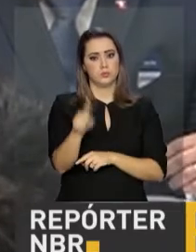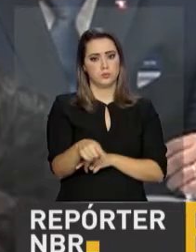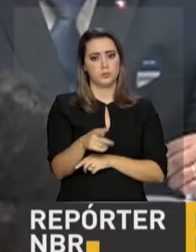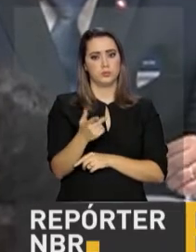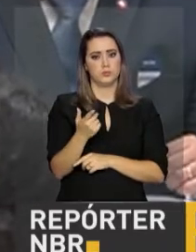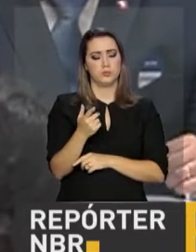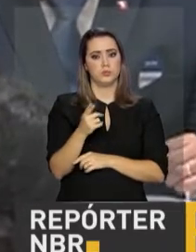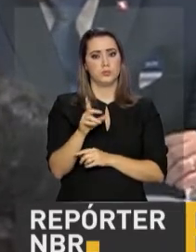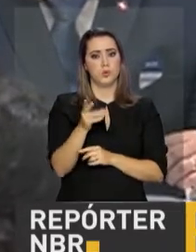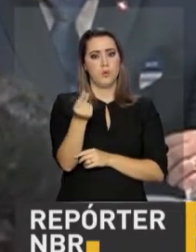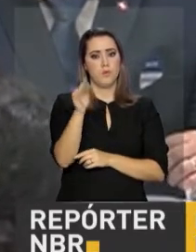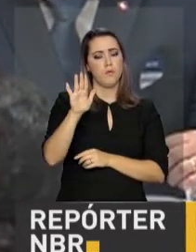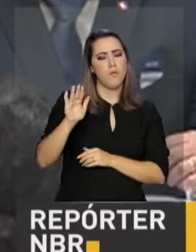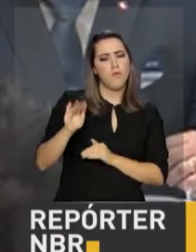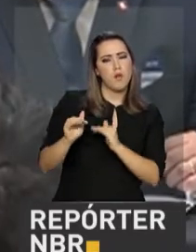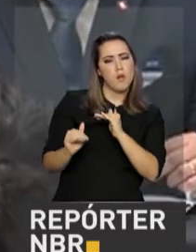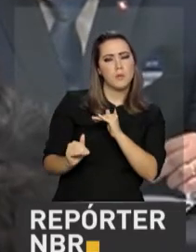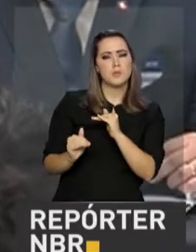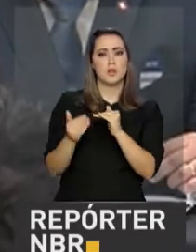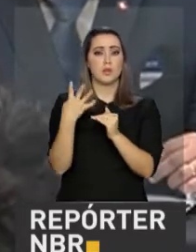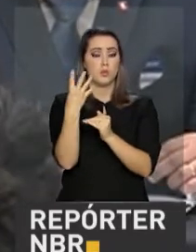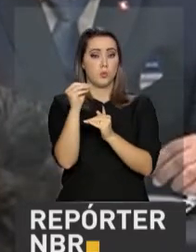com um deságio médio de